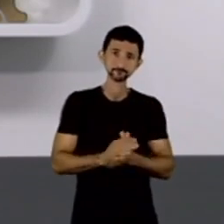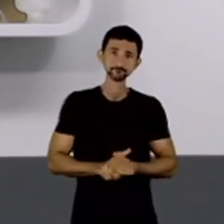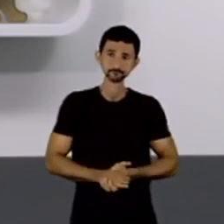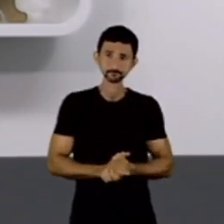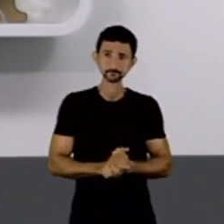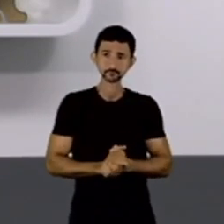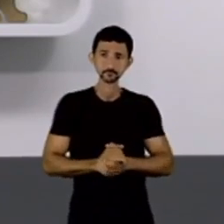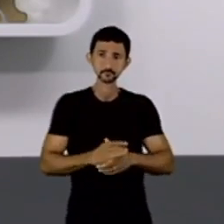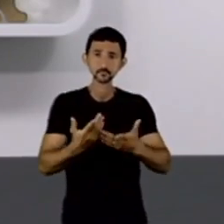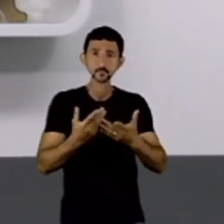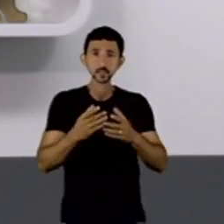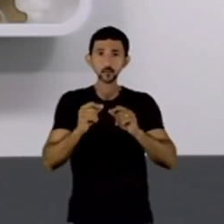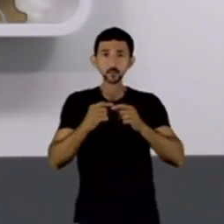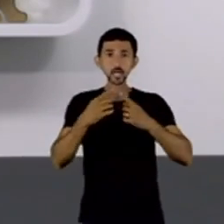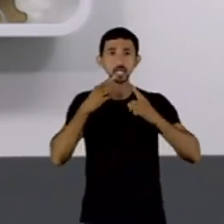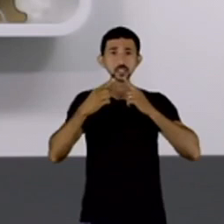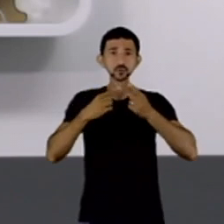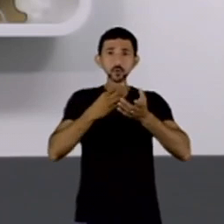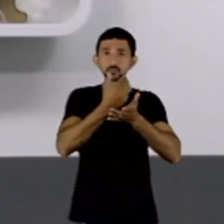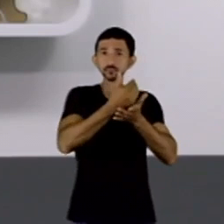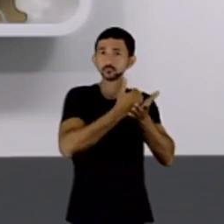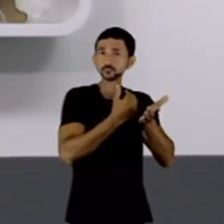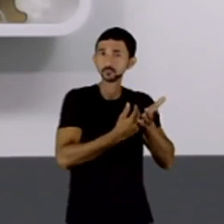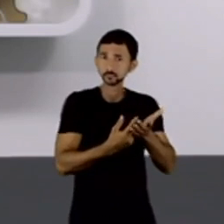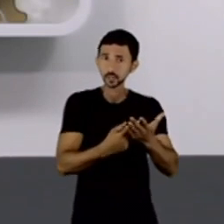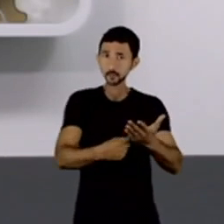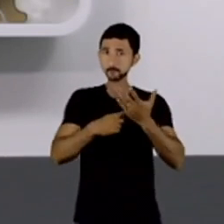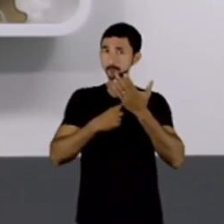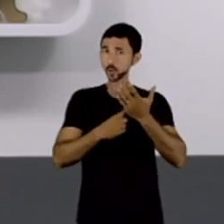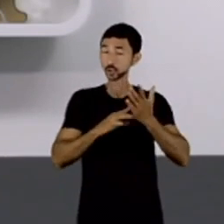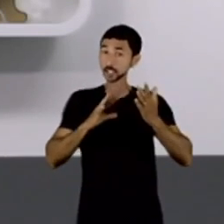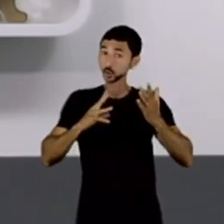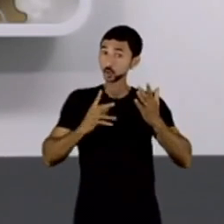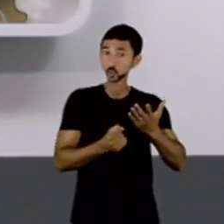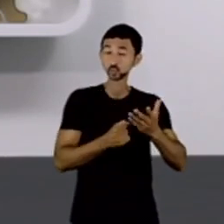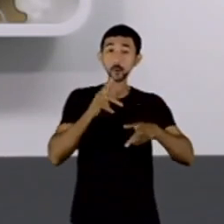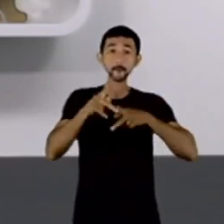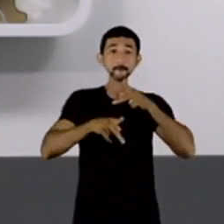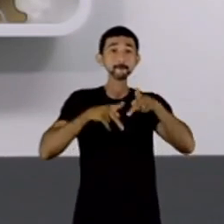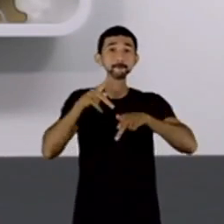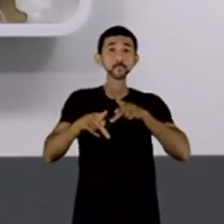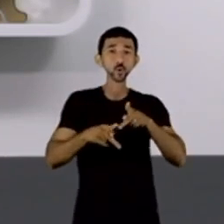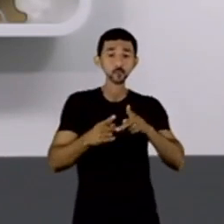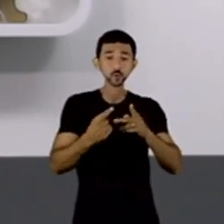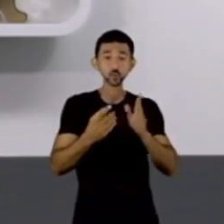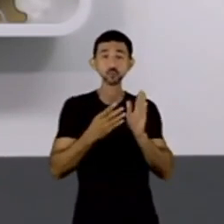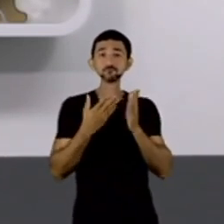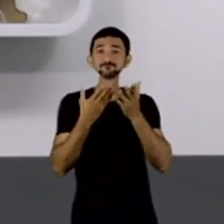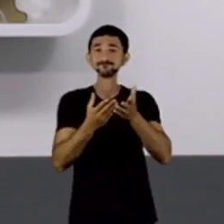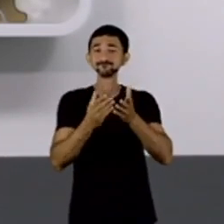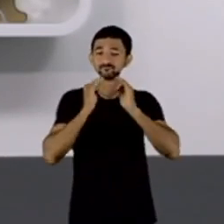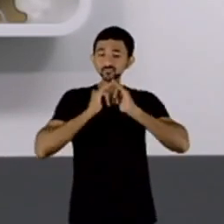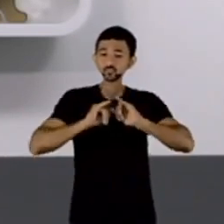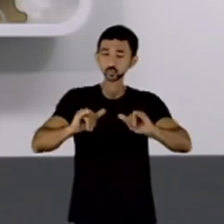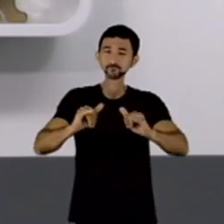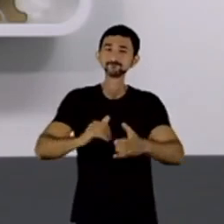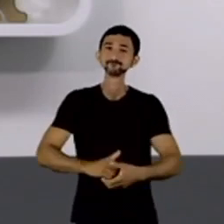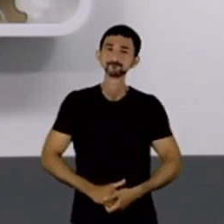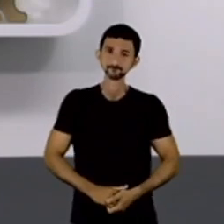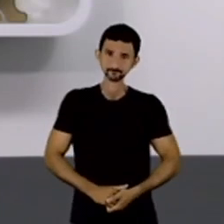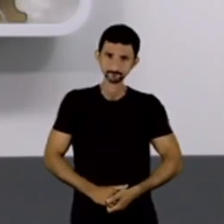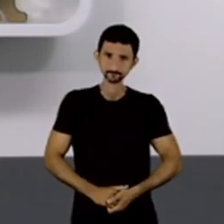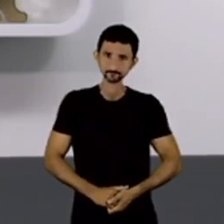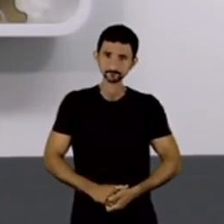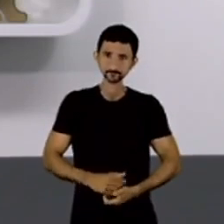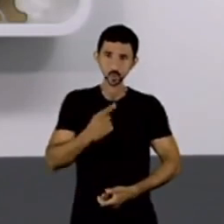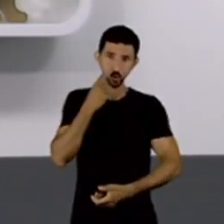porque estes elementos discursivos nos revelam muito sobre o público para quem essa reportagem foi escrita.